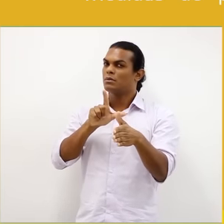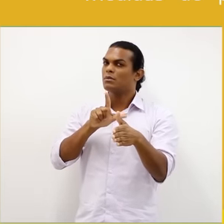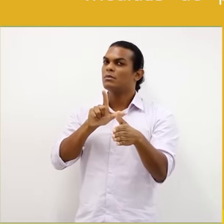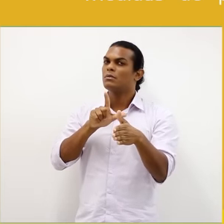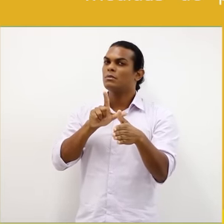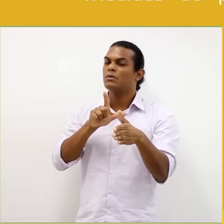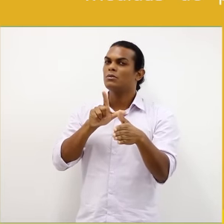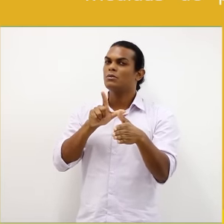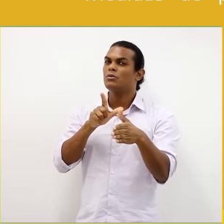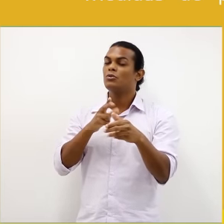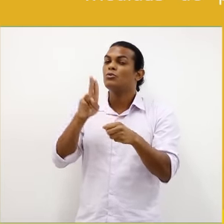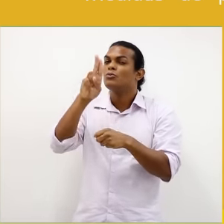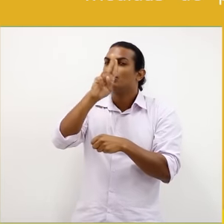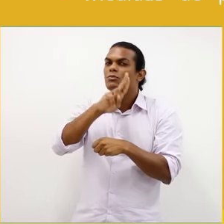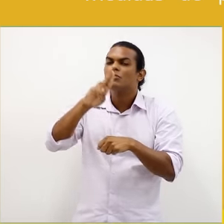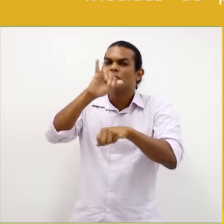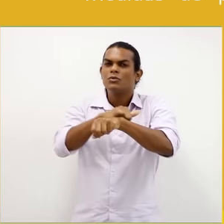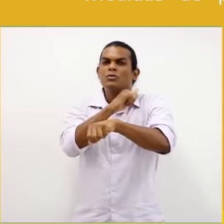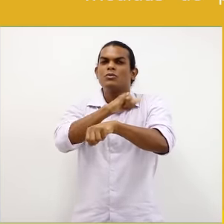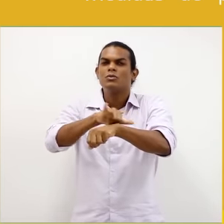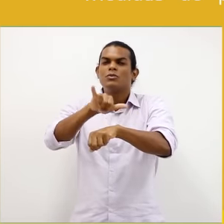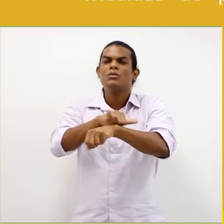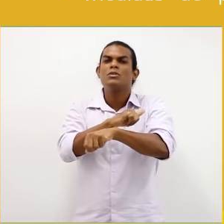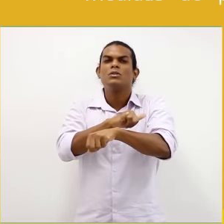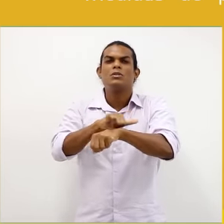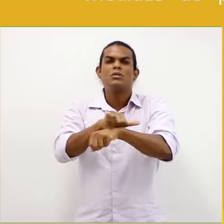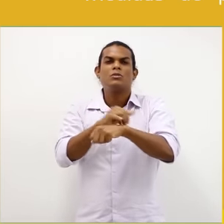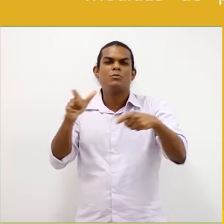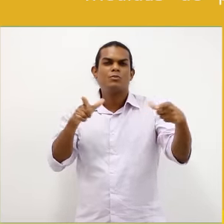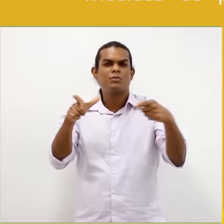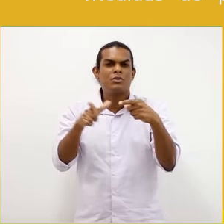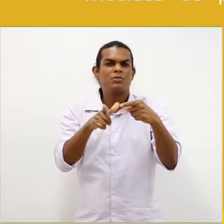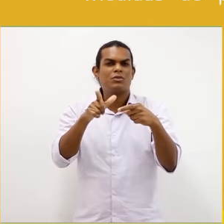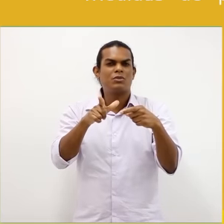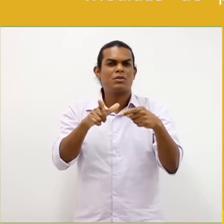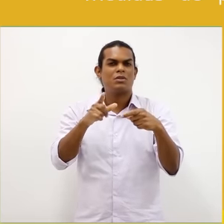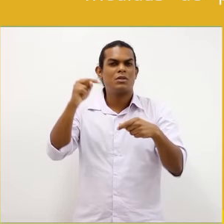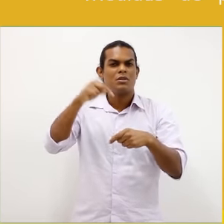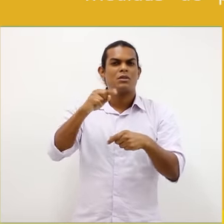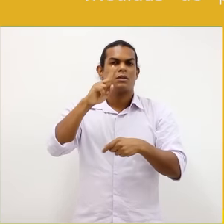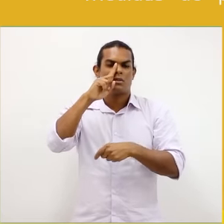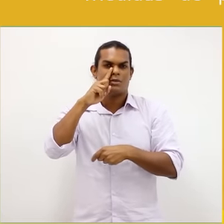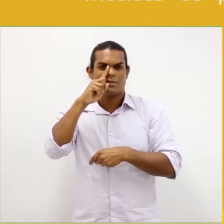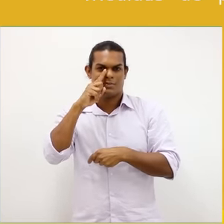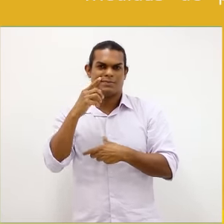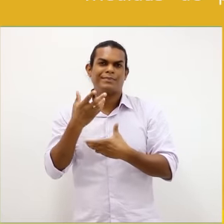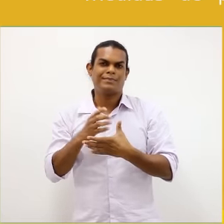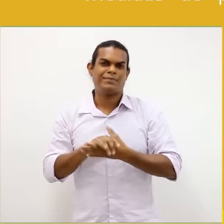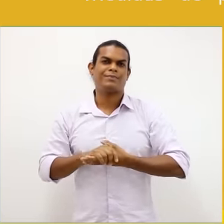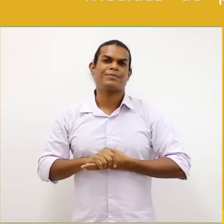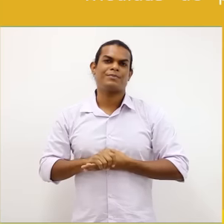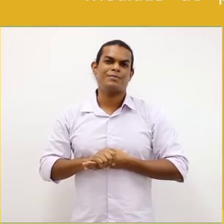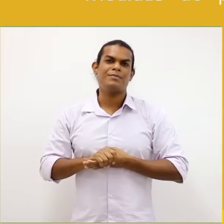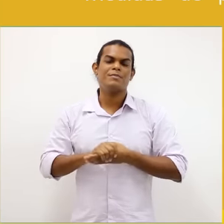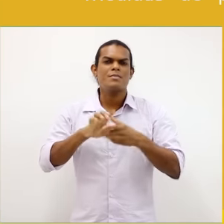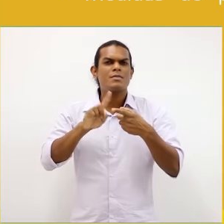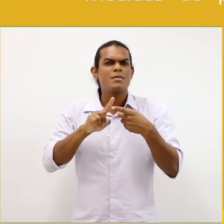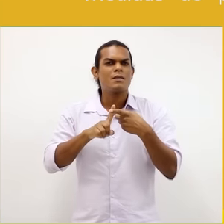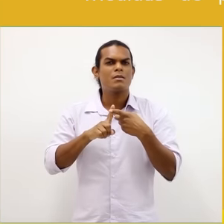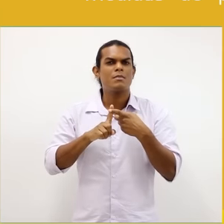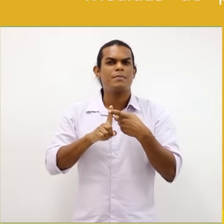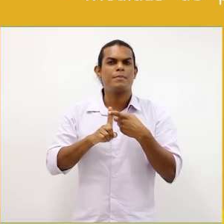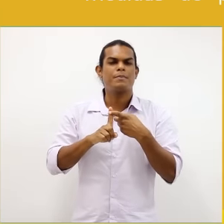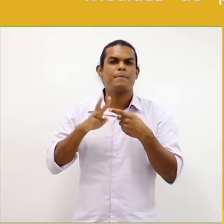e introduzir medidas de proteção para sua redução e eliminação. Também visa essa fase reconhecer, identificar